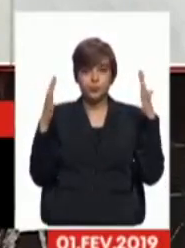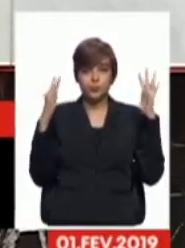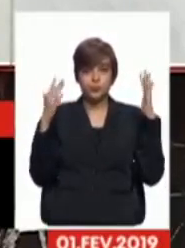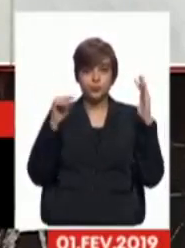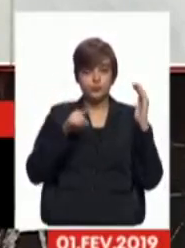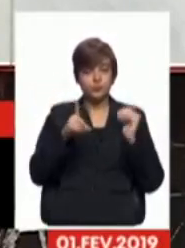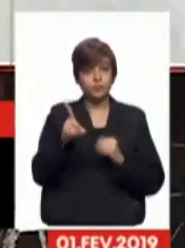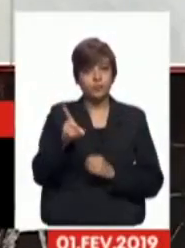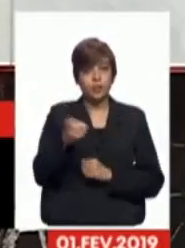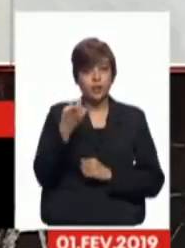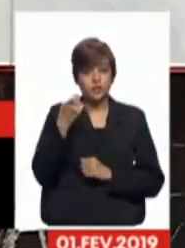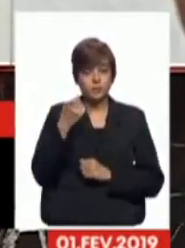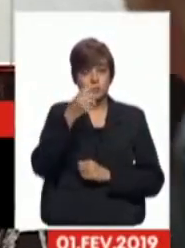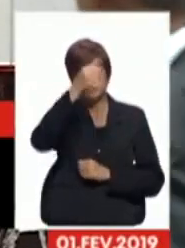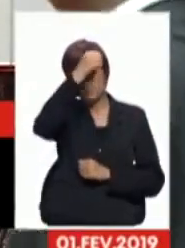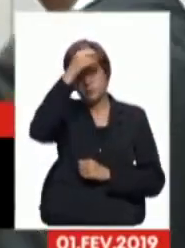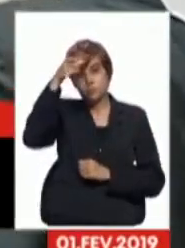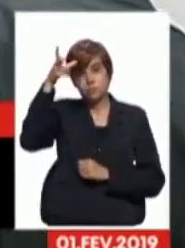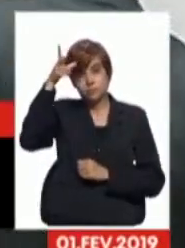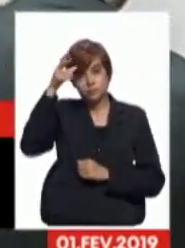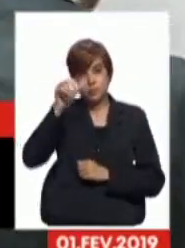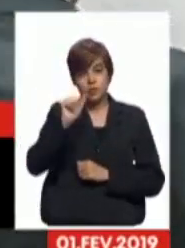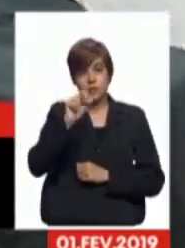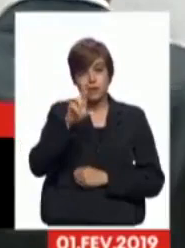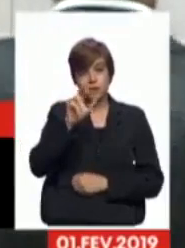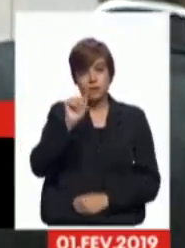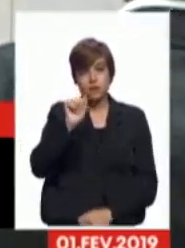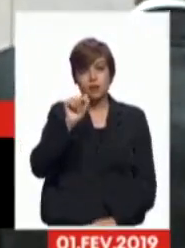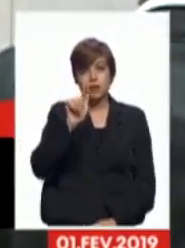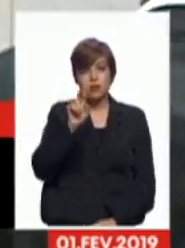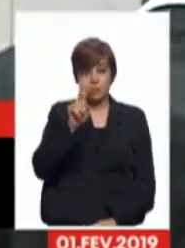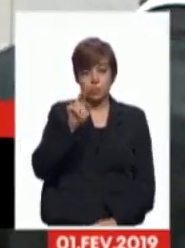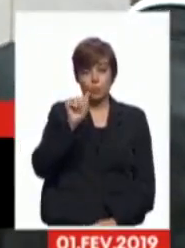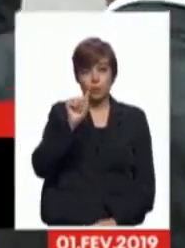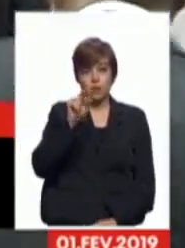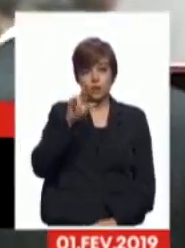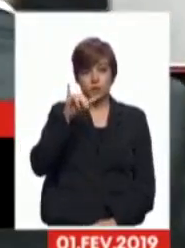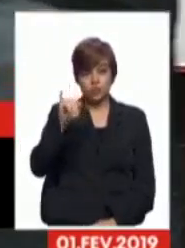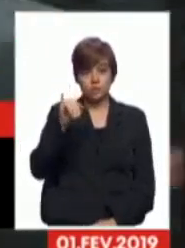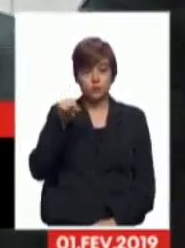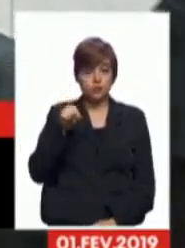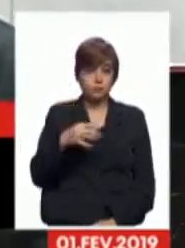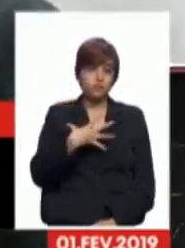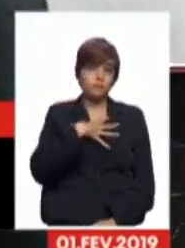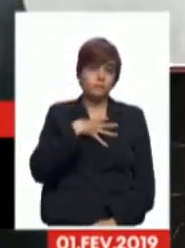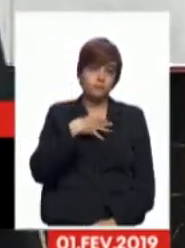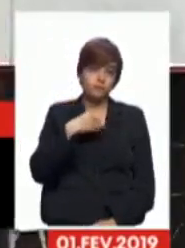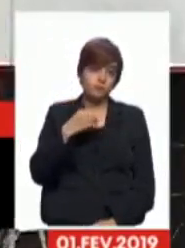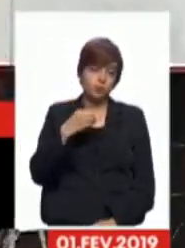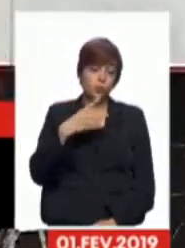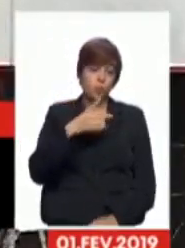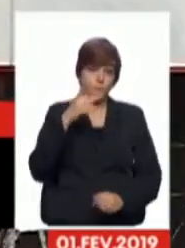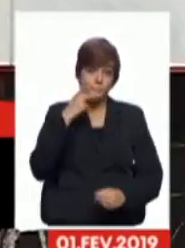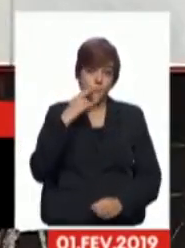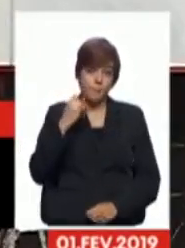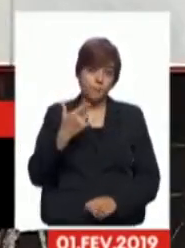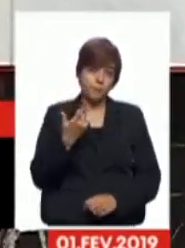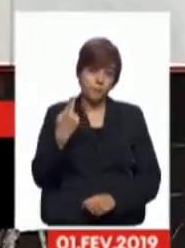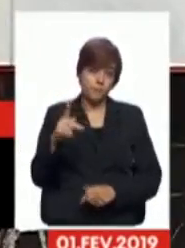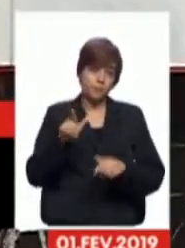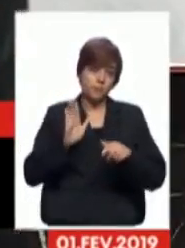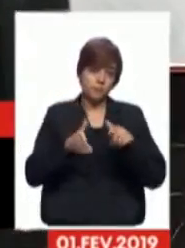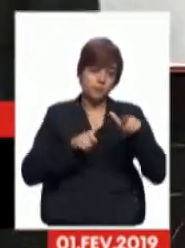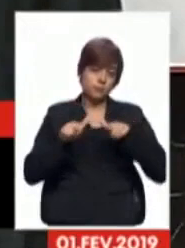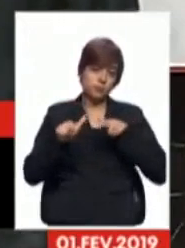Ex-prefeito de Araguari, Raul José de Belém, é filho do ex-deputado estadual, federal e constituinte Raul Décio de Belém